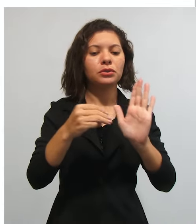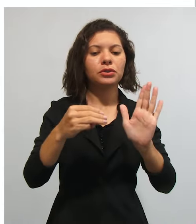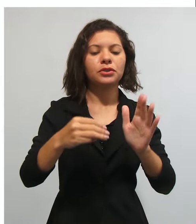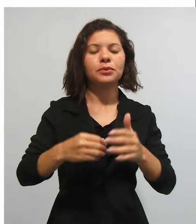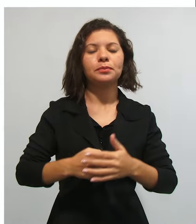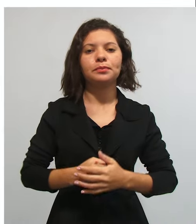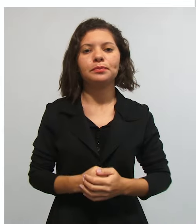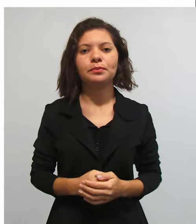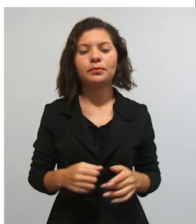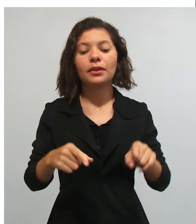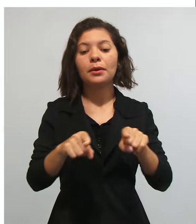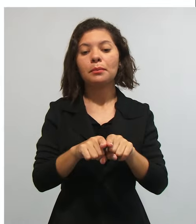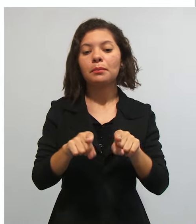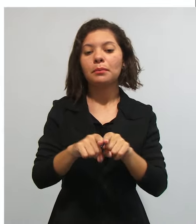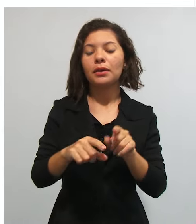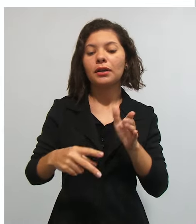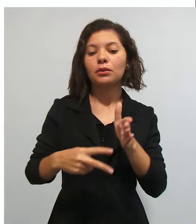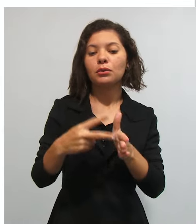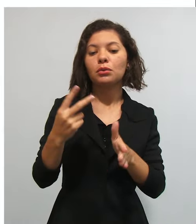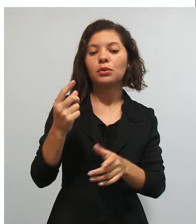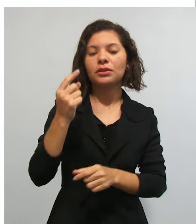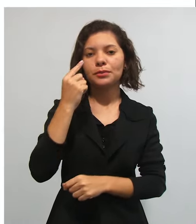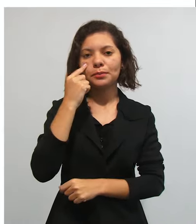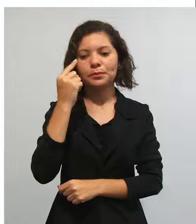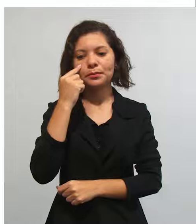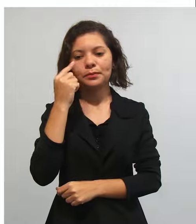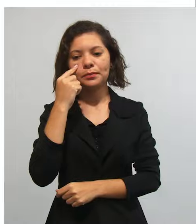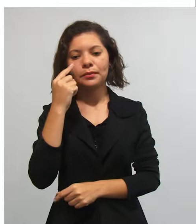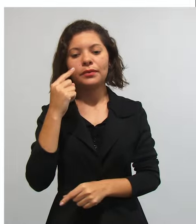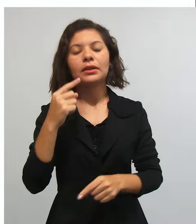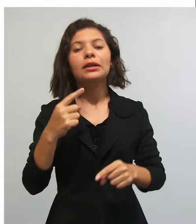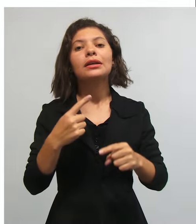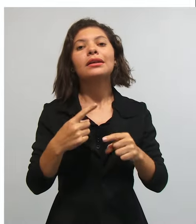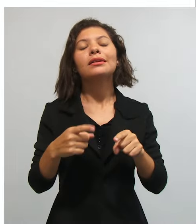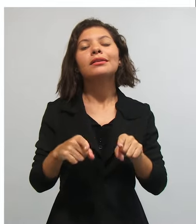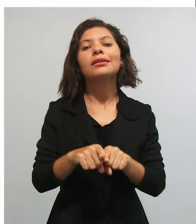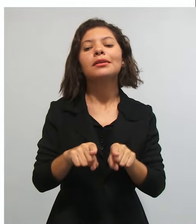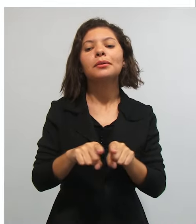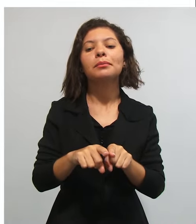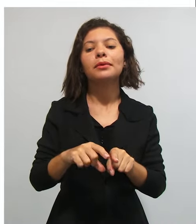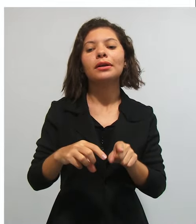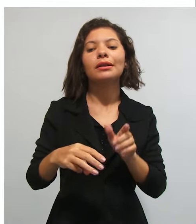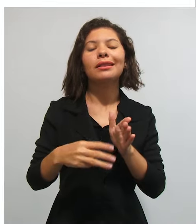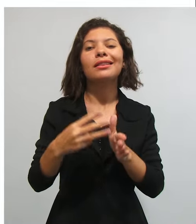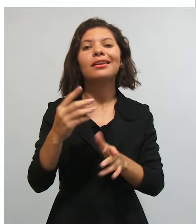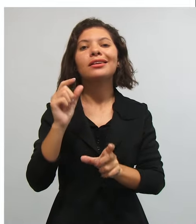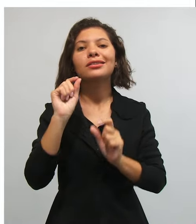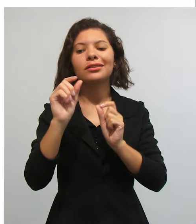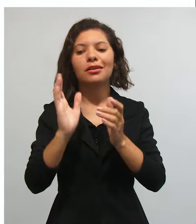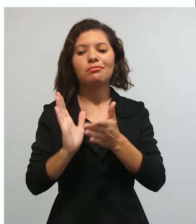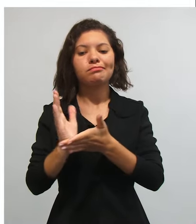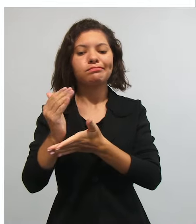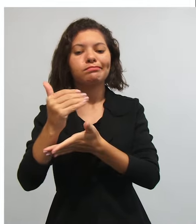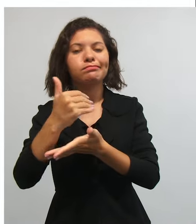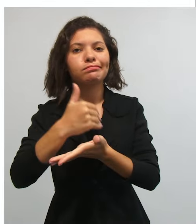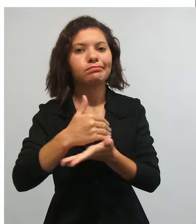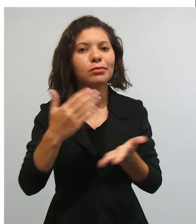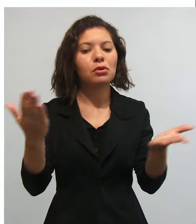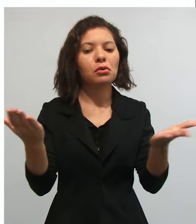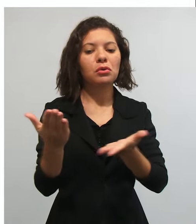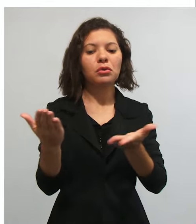dessa receita e a gente tem o quê? A arrecadação, que hoje, com a evolução tecnológica, é